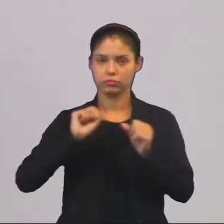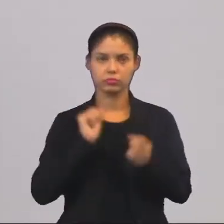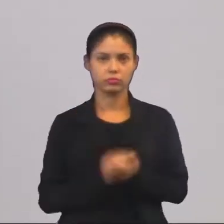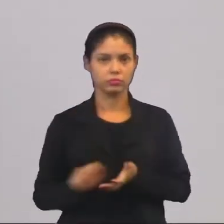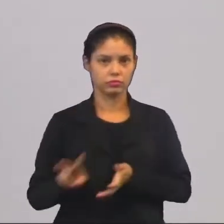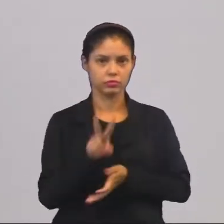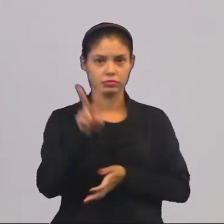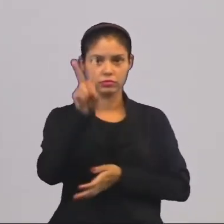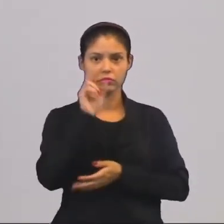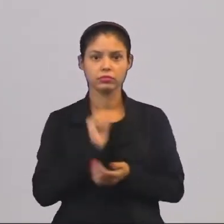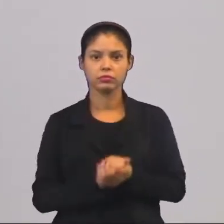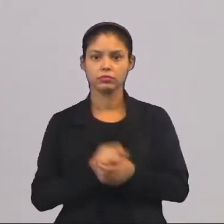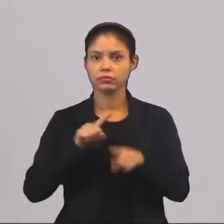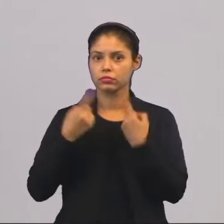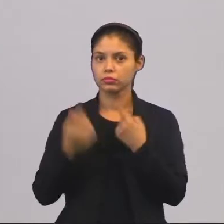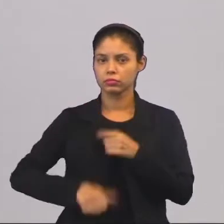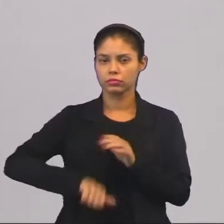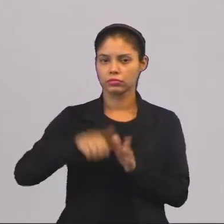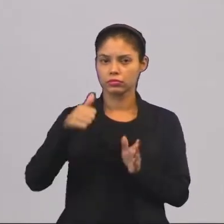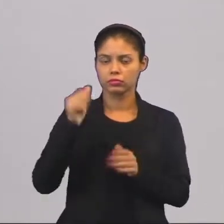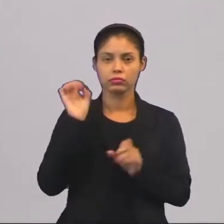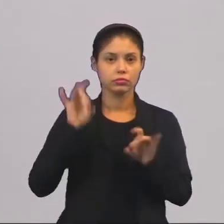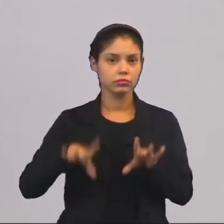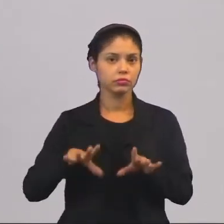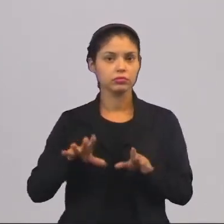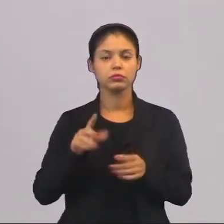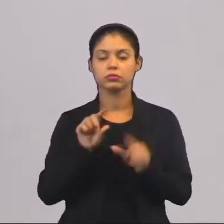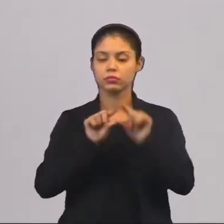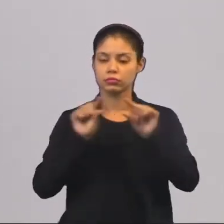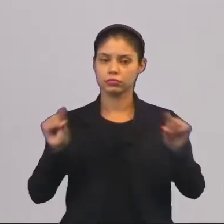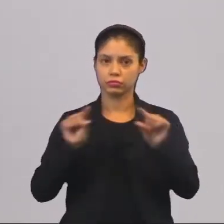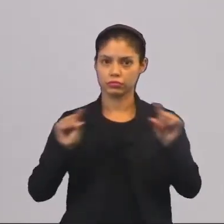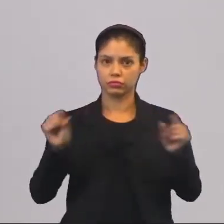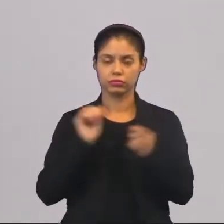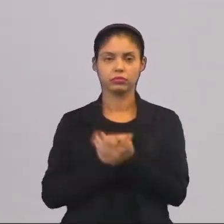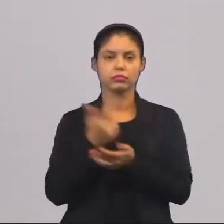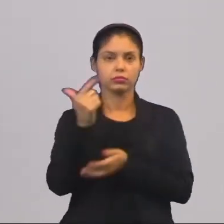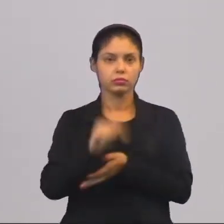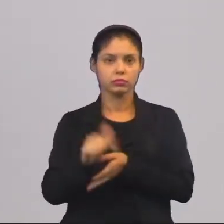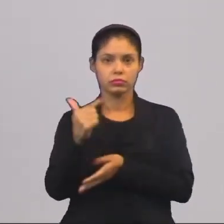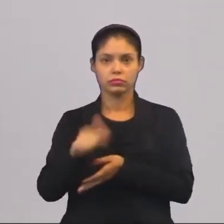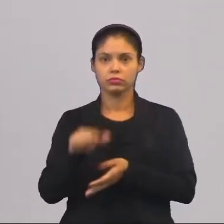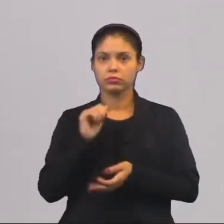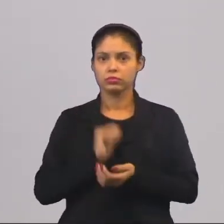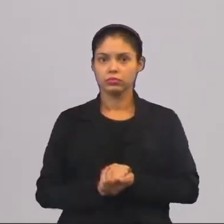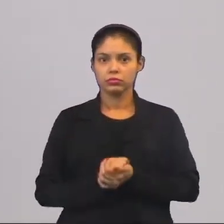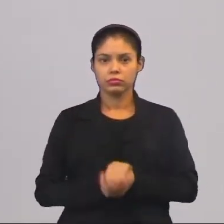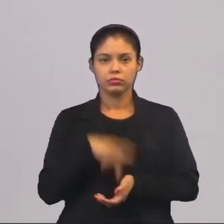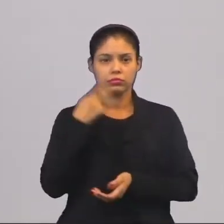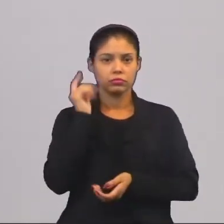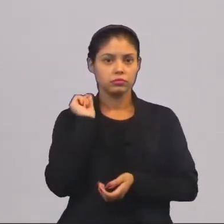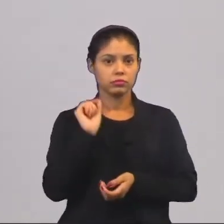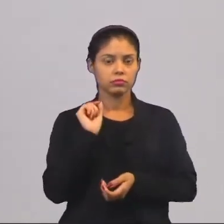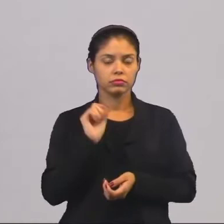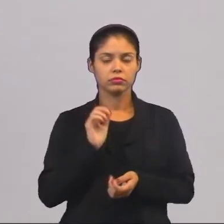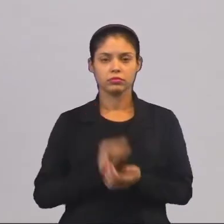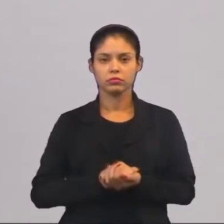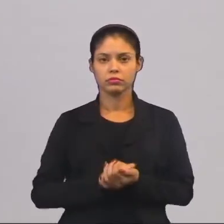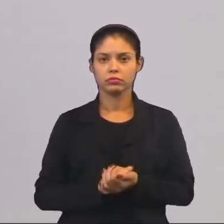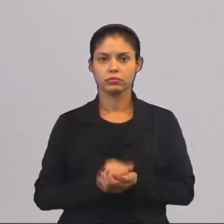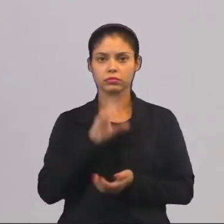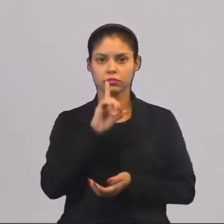valores, mas a primeira e última linha, elas são repetidas. Porém, quando você diz o seguinte, o valor